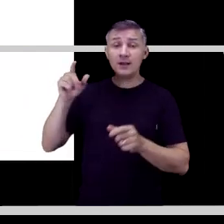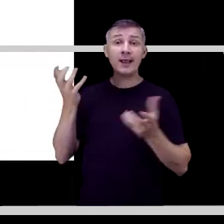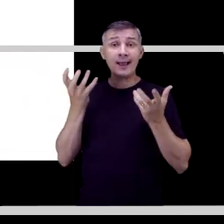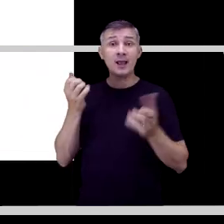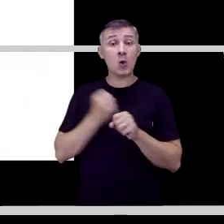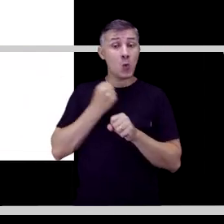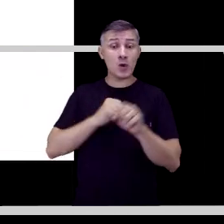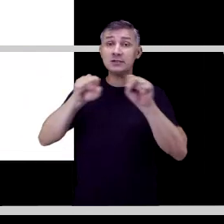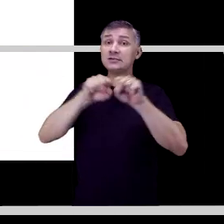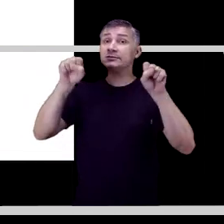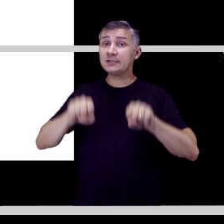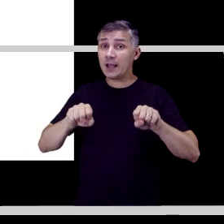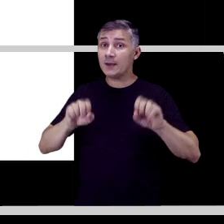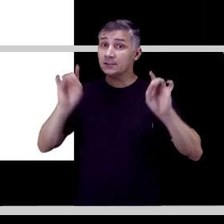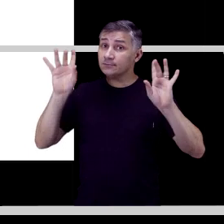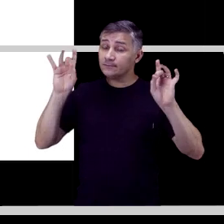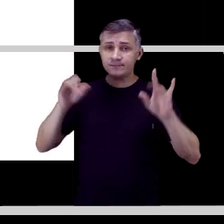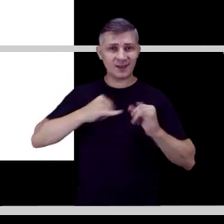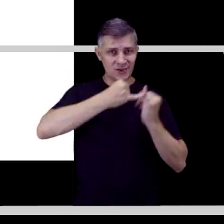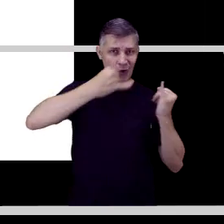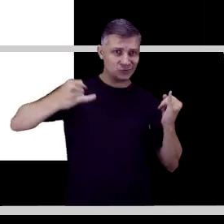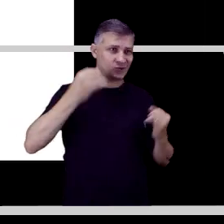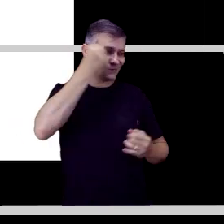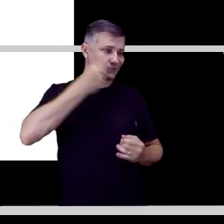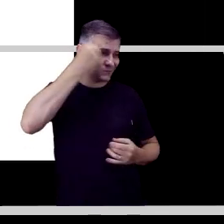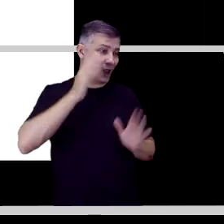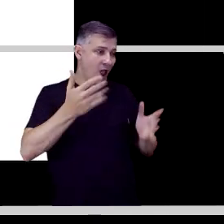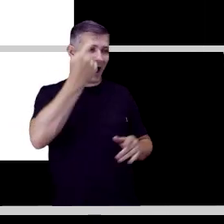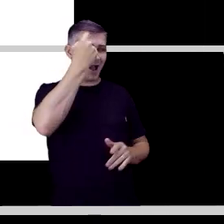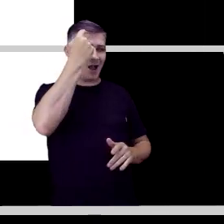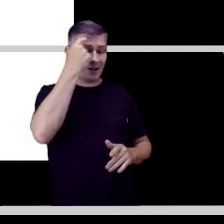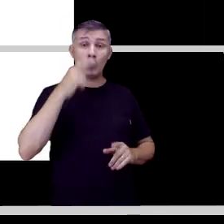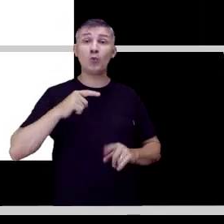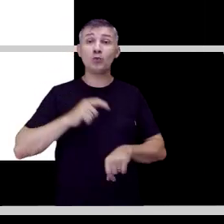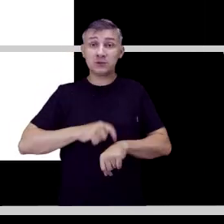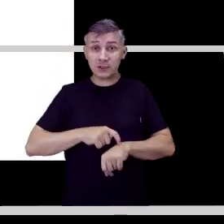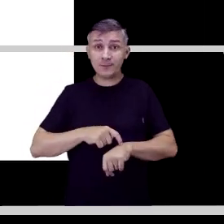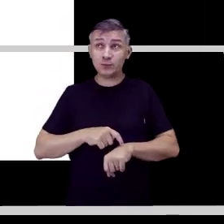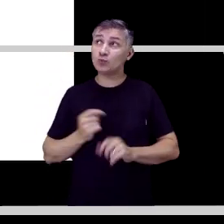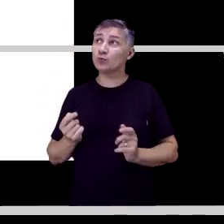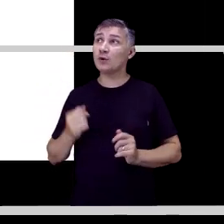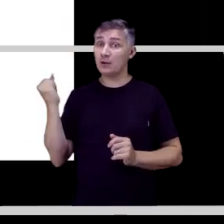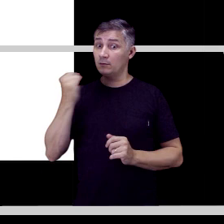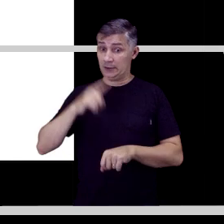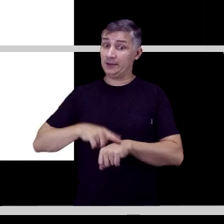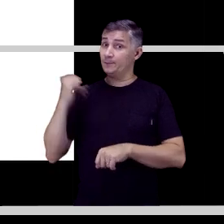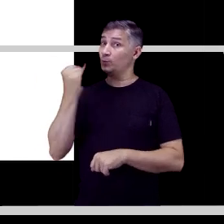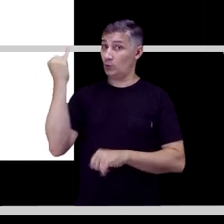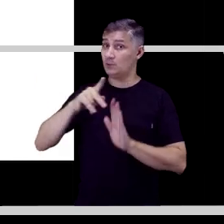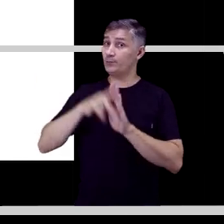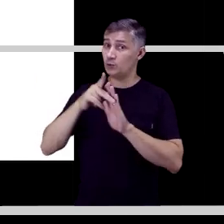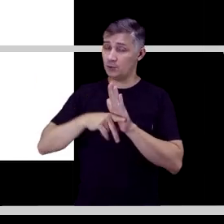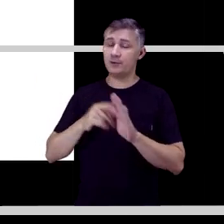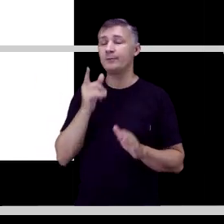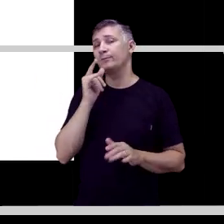ter um diálogo, a vegetação pudesse ter um diálogo com o edifício. Mas mais do que construir o edifício, nos interessava construir um sistema. A experiência